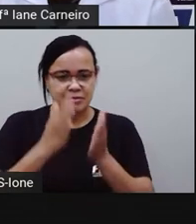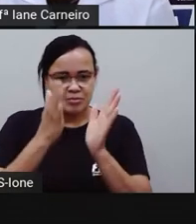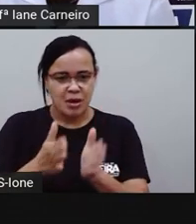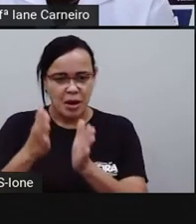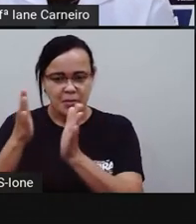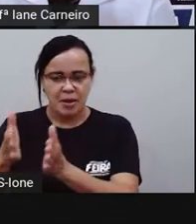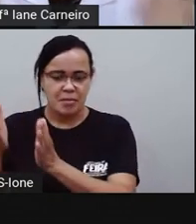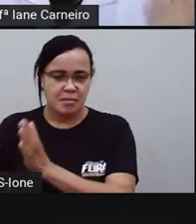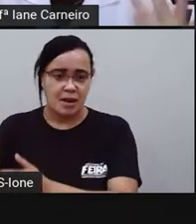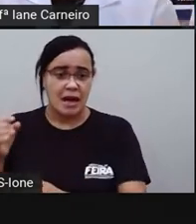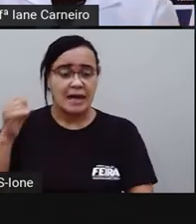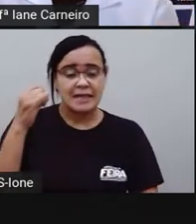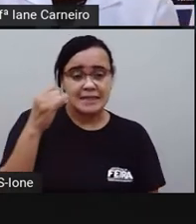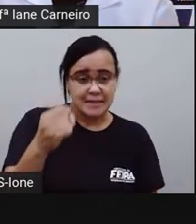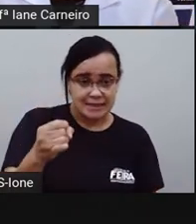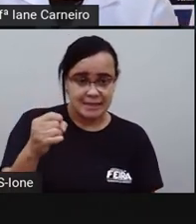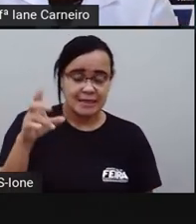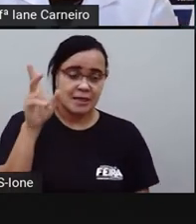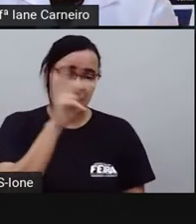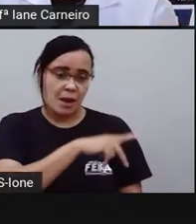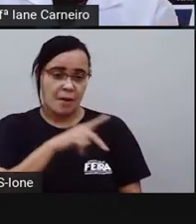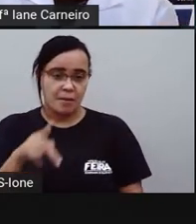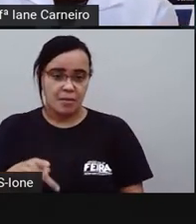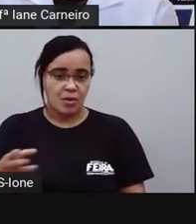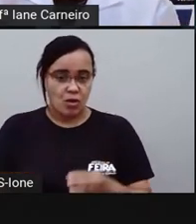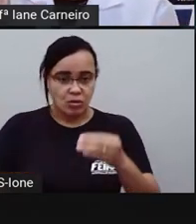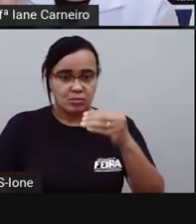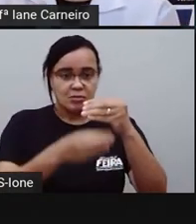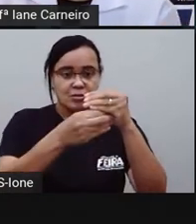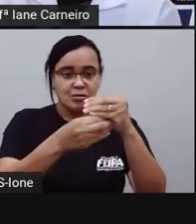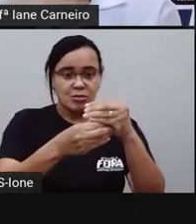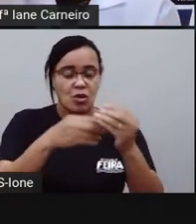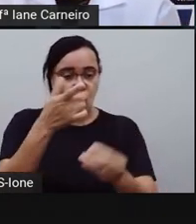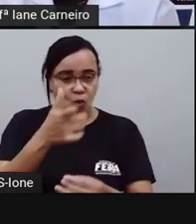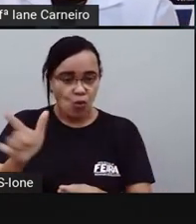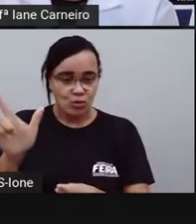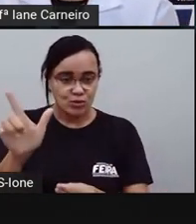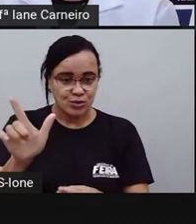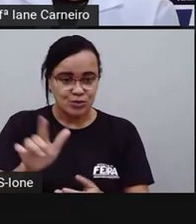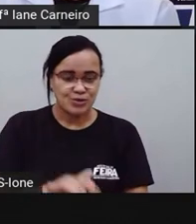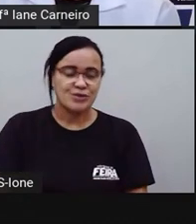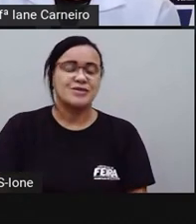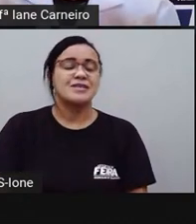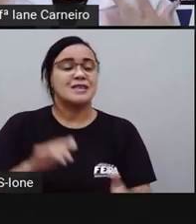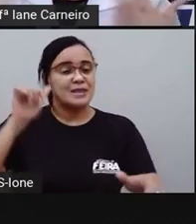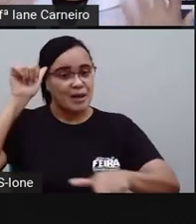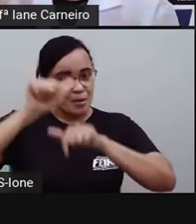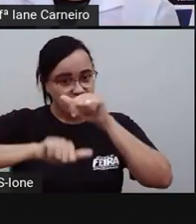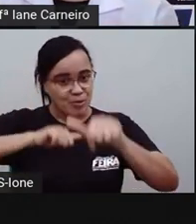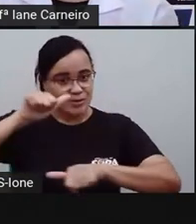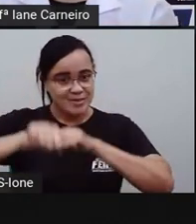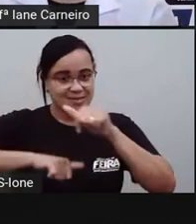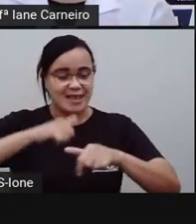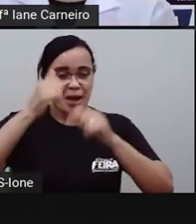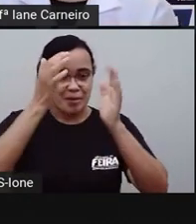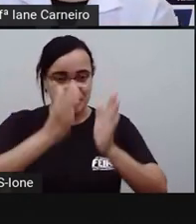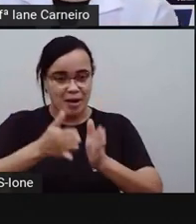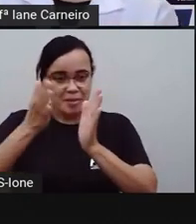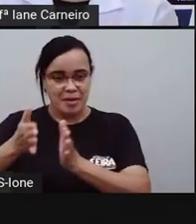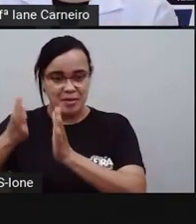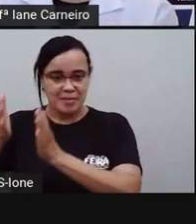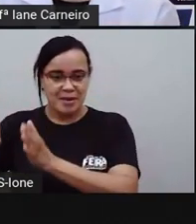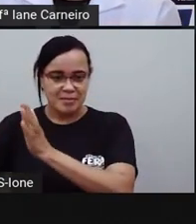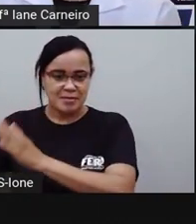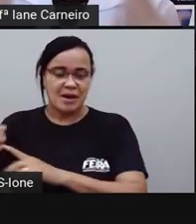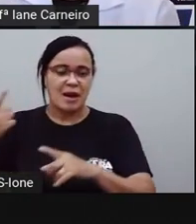por acaso a Pro acrescentasse mais um aí, né? A gente ia mudar a sequência, né? A gente ia acrescentar um outro elemento, tá